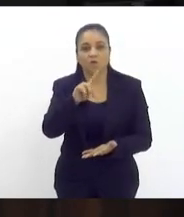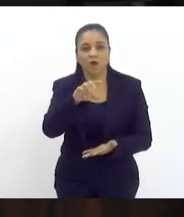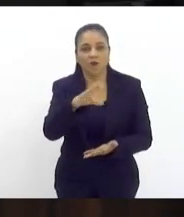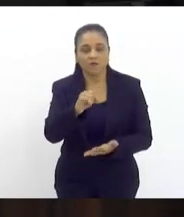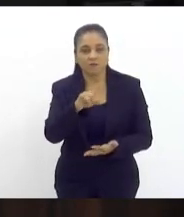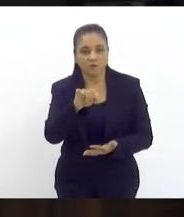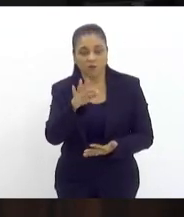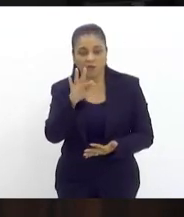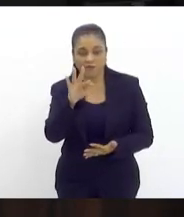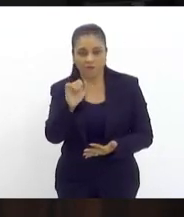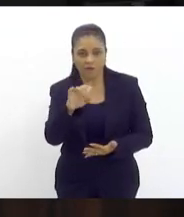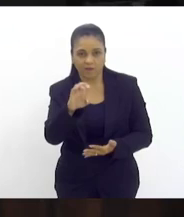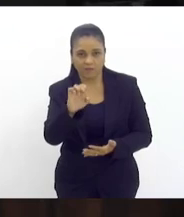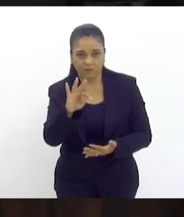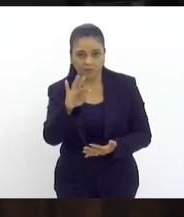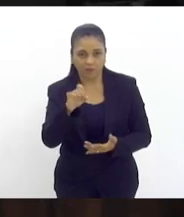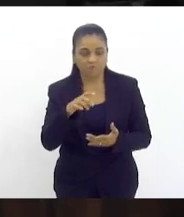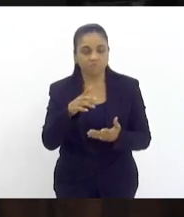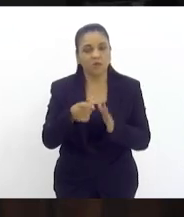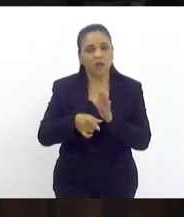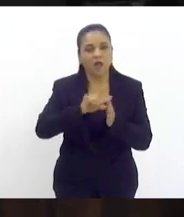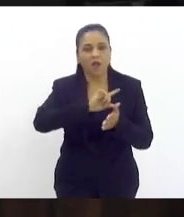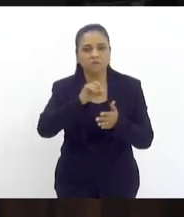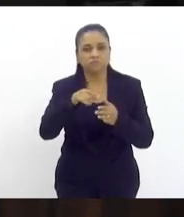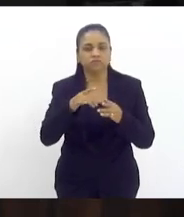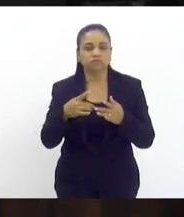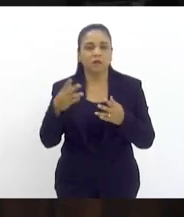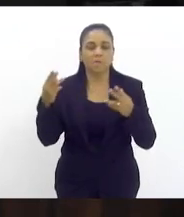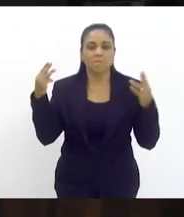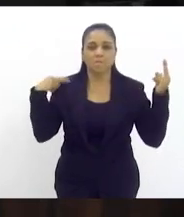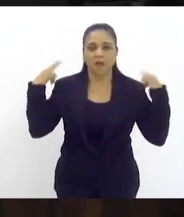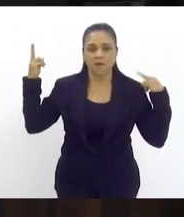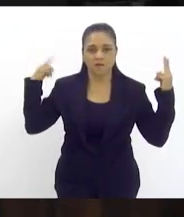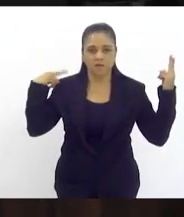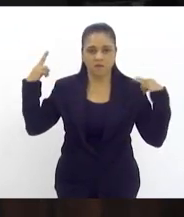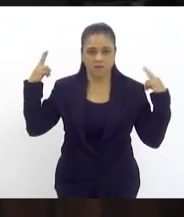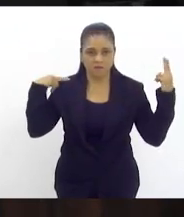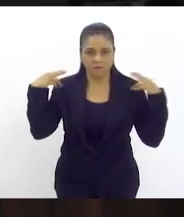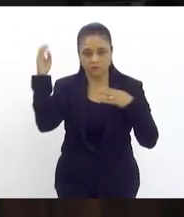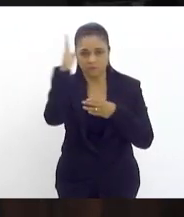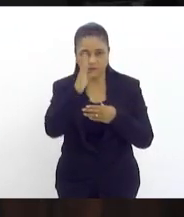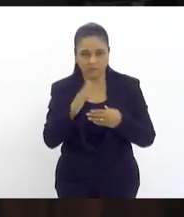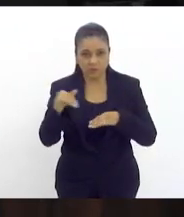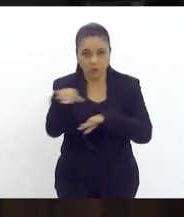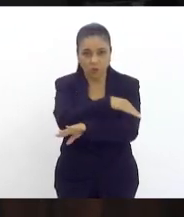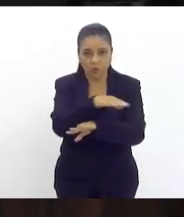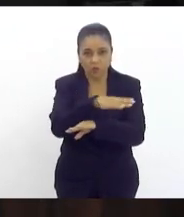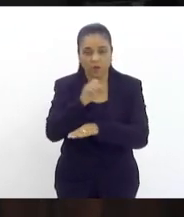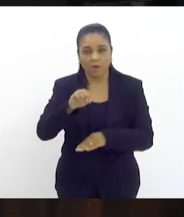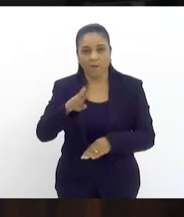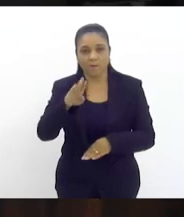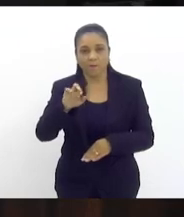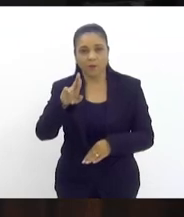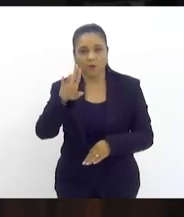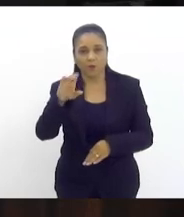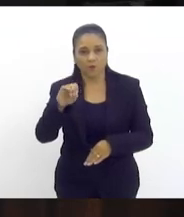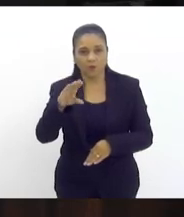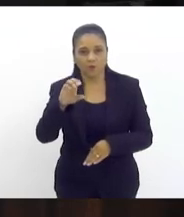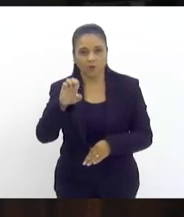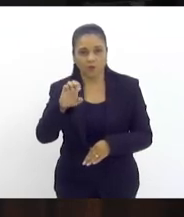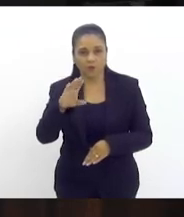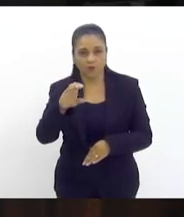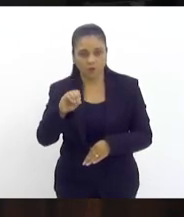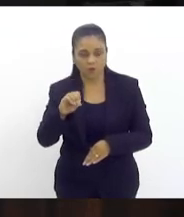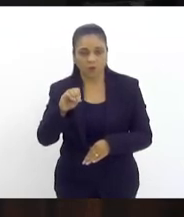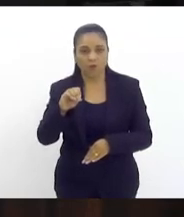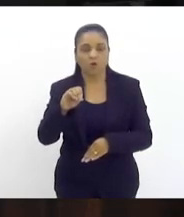Faetec, no antigo Ambulatório Naval da Marinha do Brasil, situado à rua Brocoió, 361, Ipiranga, Nova Iguaçu,